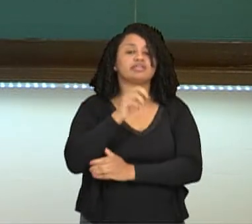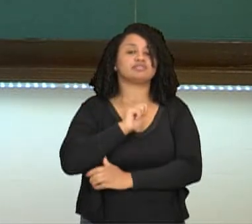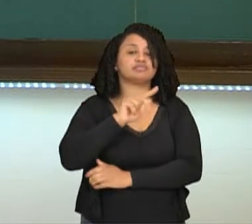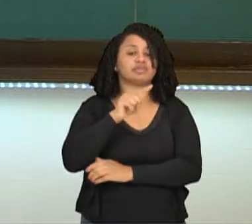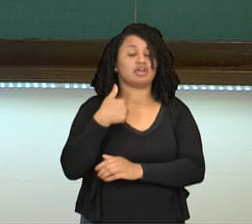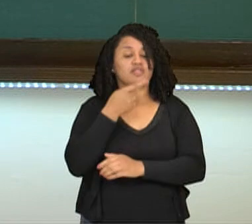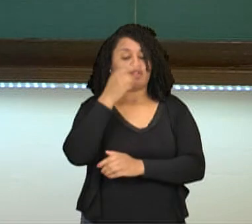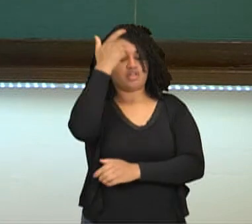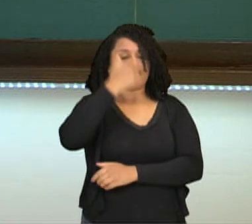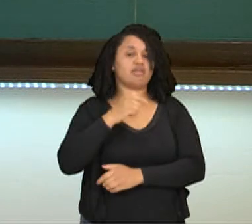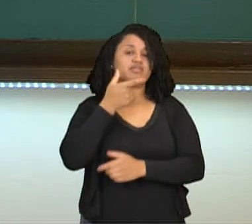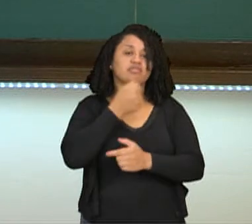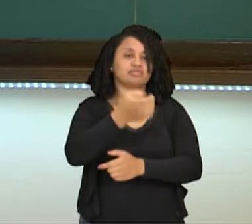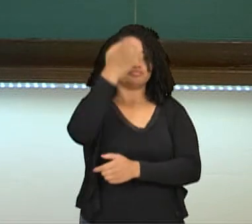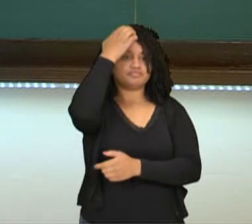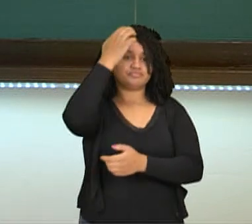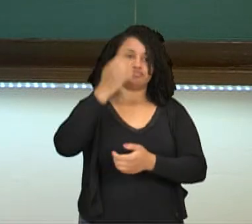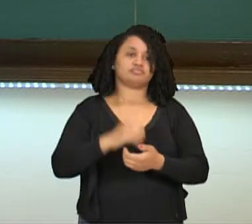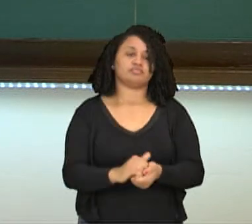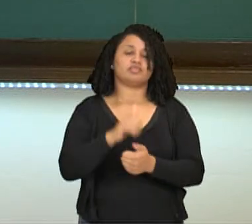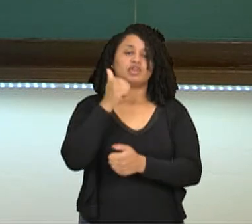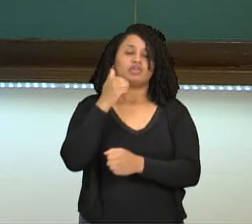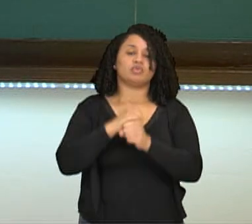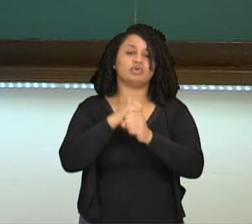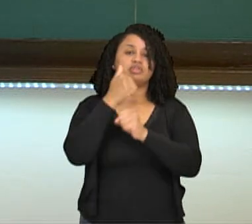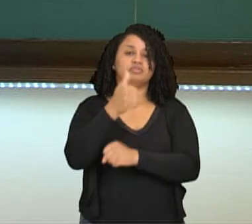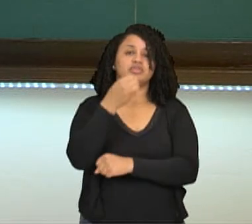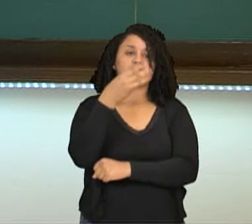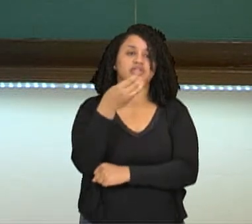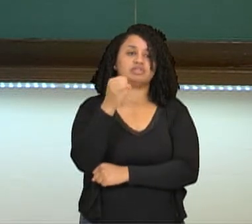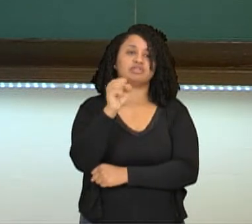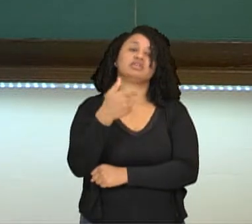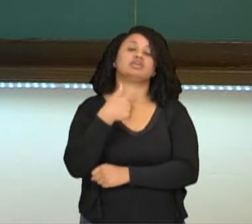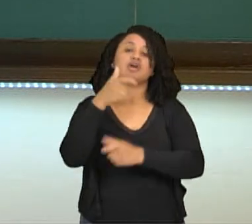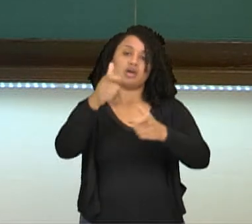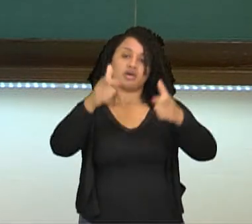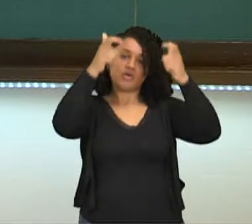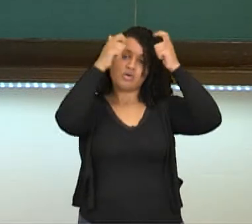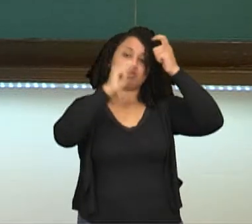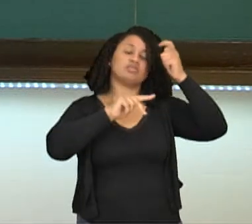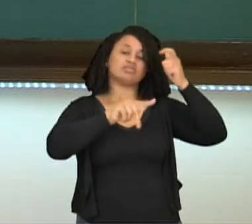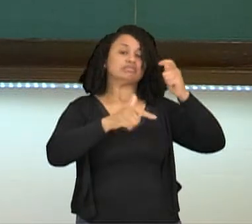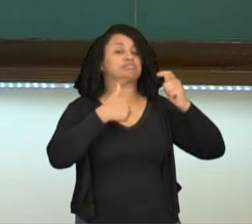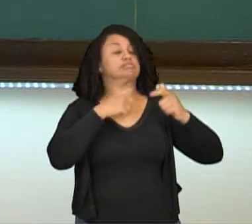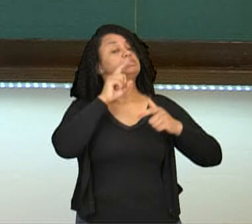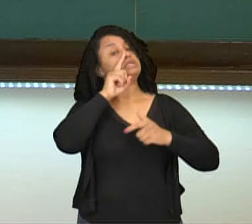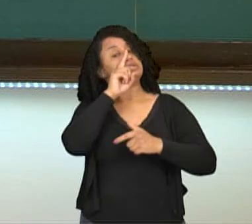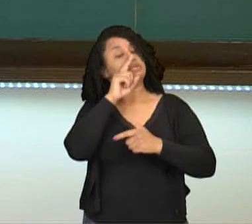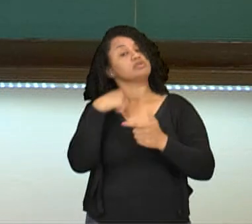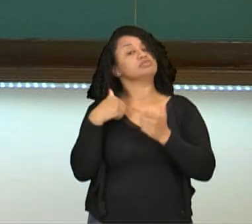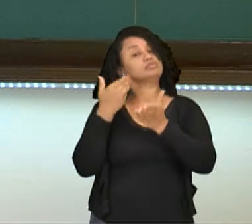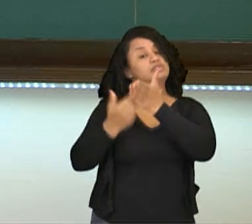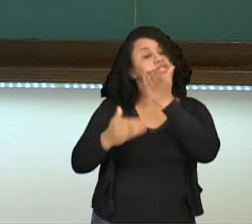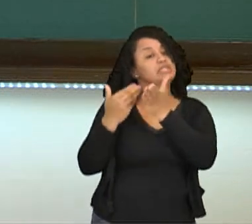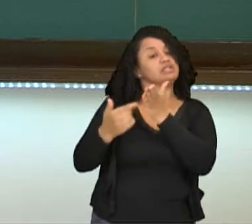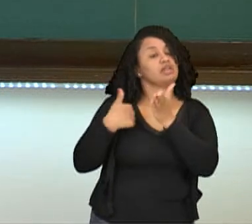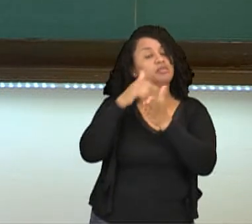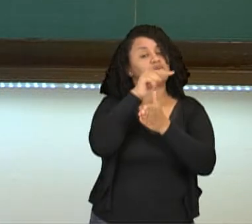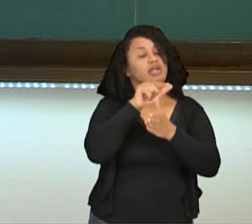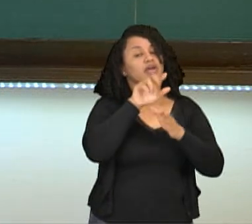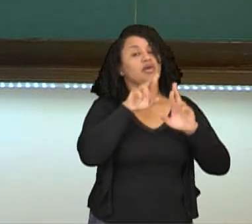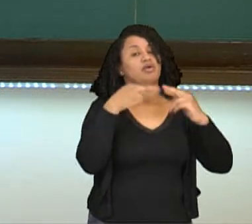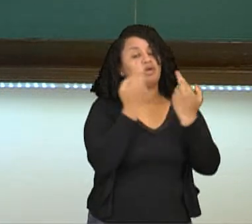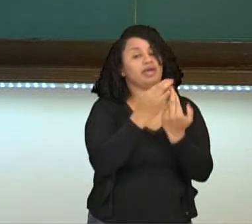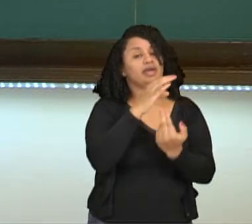Em 1385, a coroa portuguesa vai ficar sob a ameaça de ser anexada pelo reino de Castela, da Espanha, e